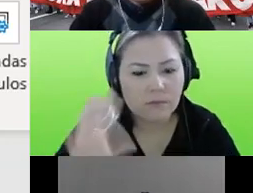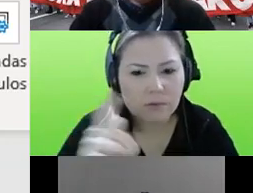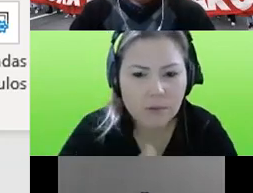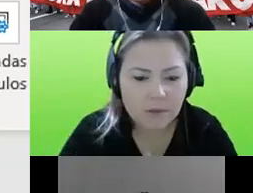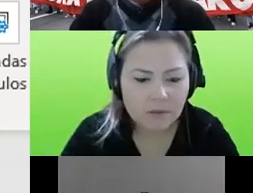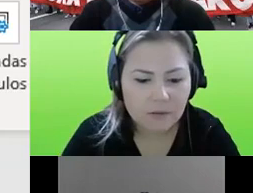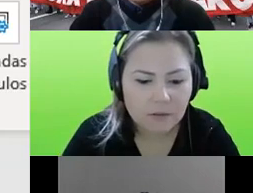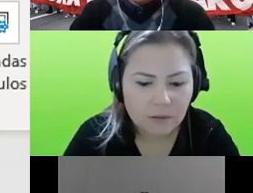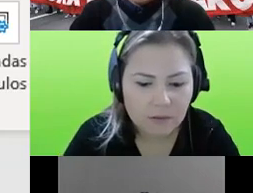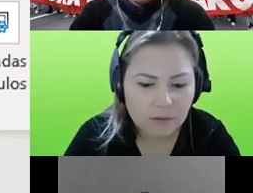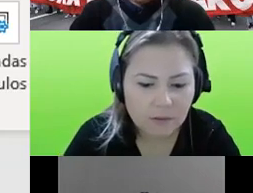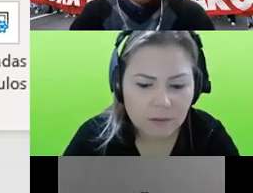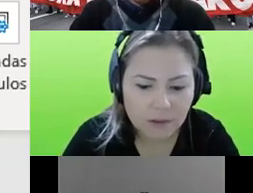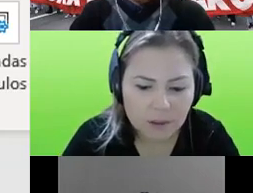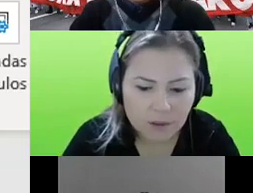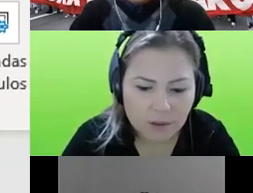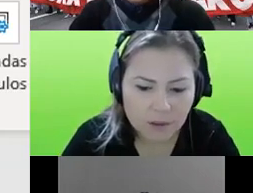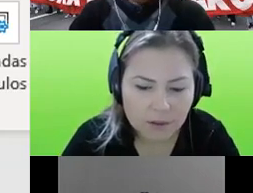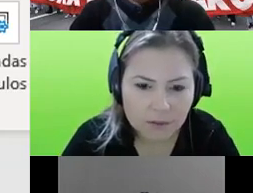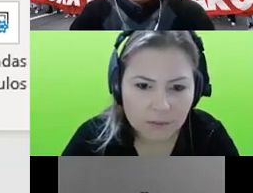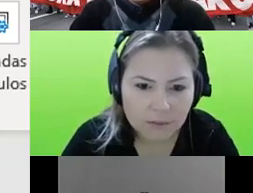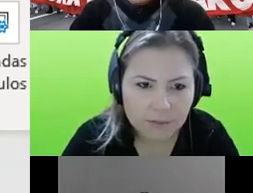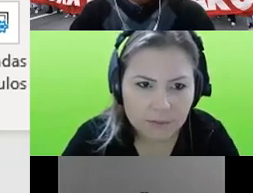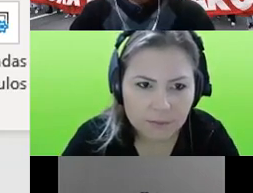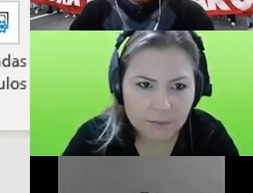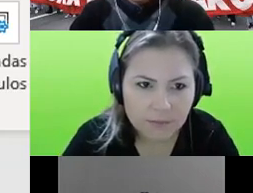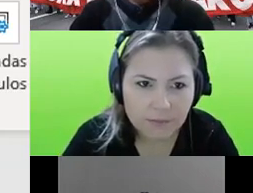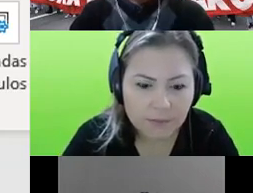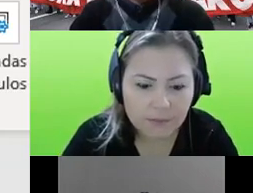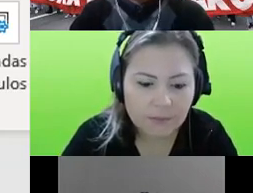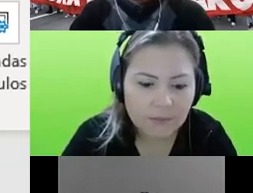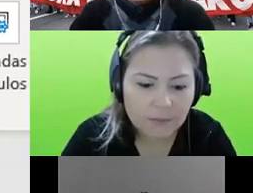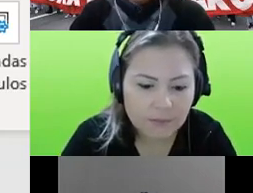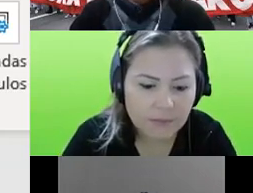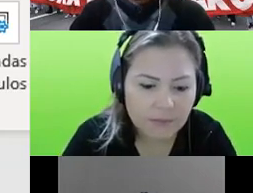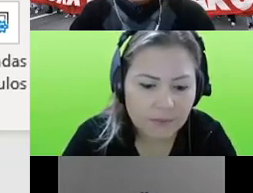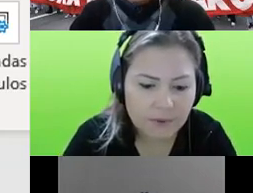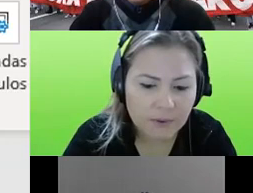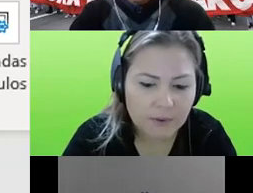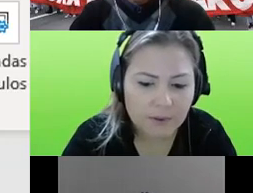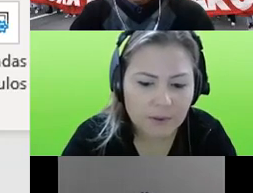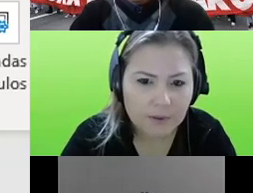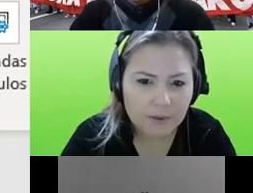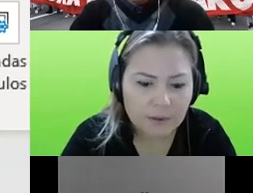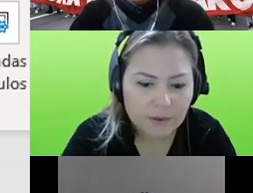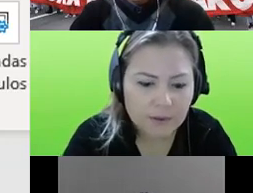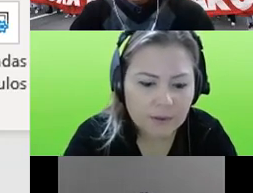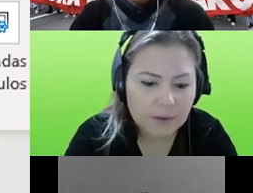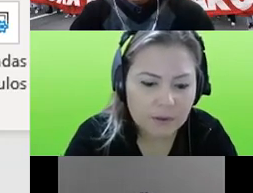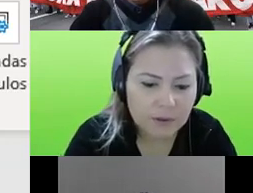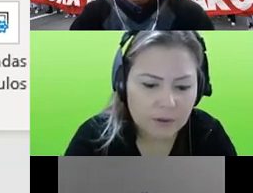muito interessante da Bíblia hebraica enquanto tratado de filosofia política. Ele diz